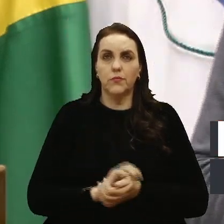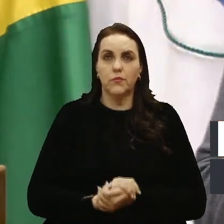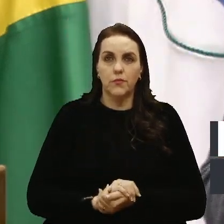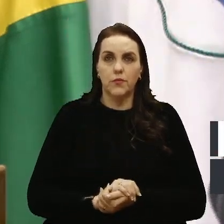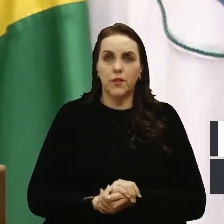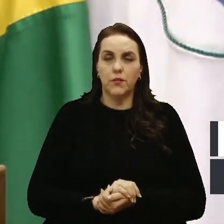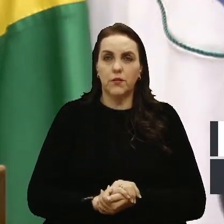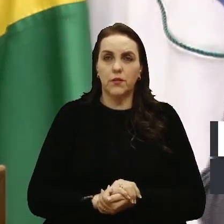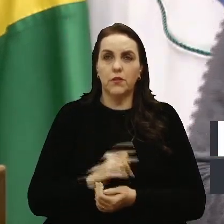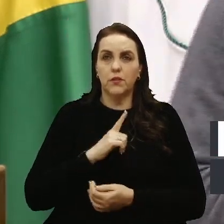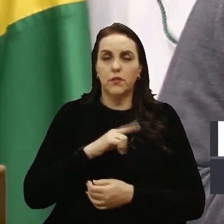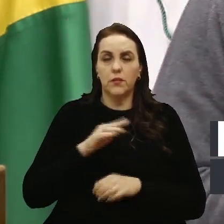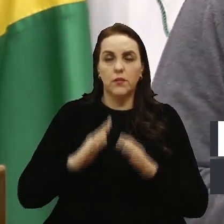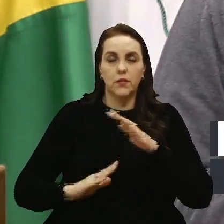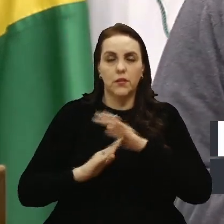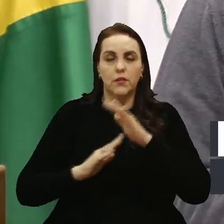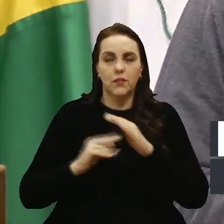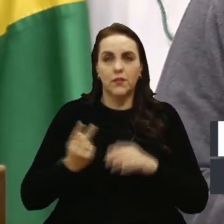2 meses.